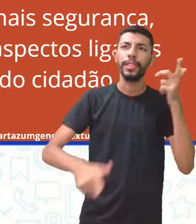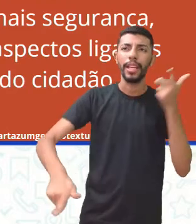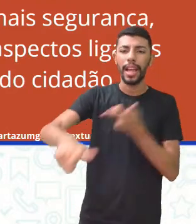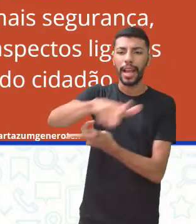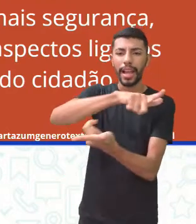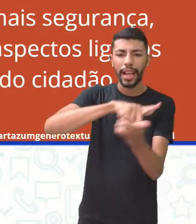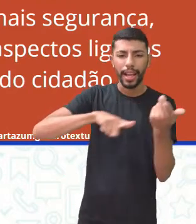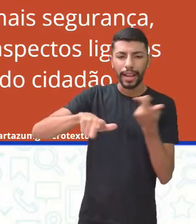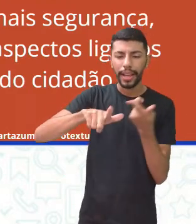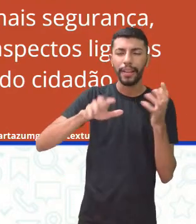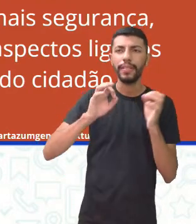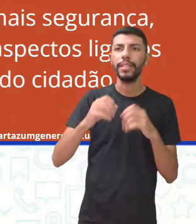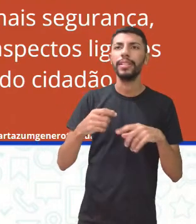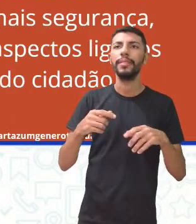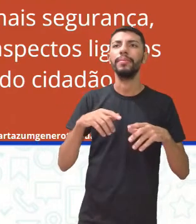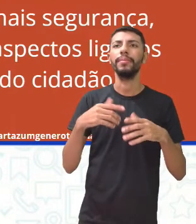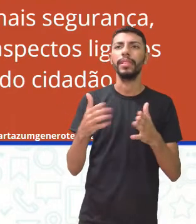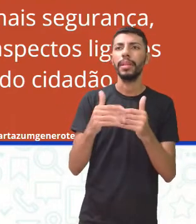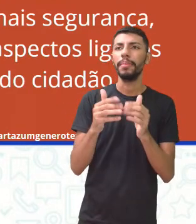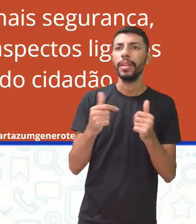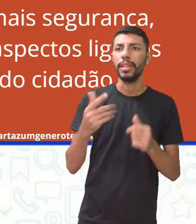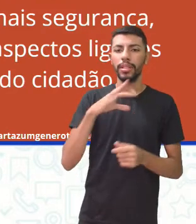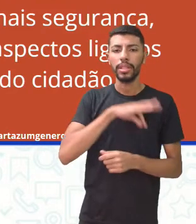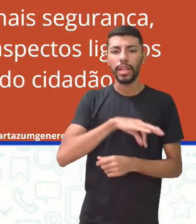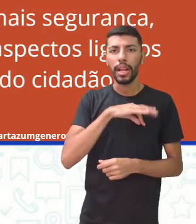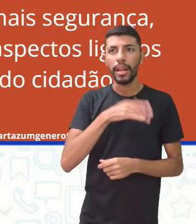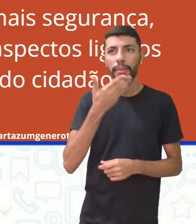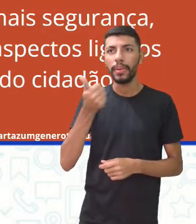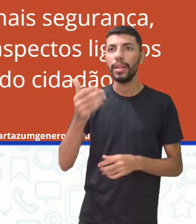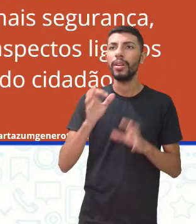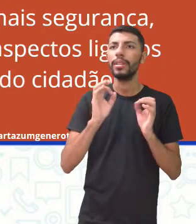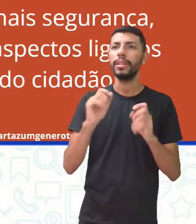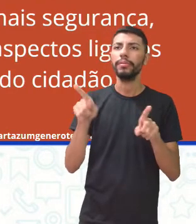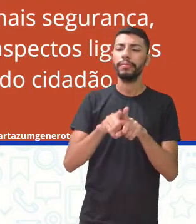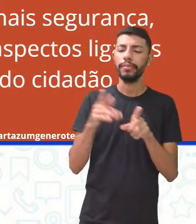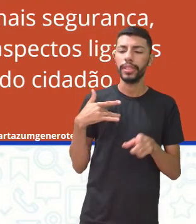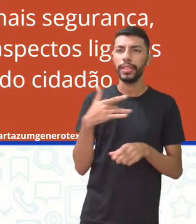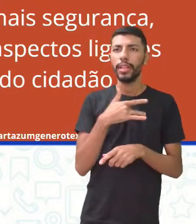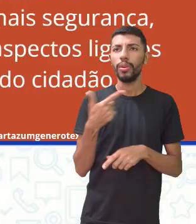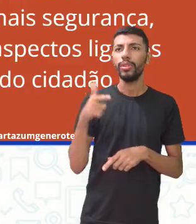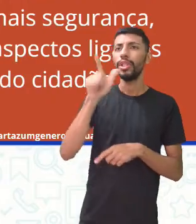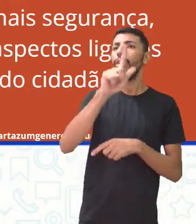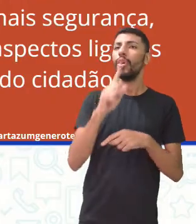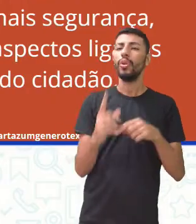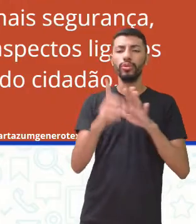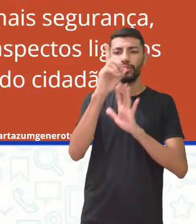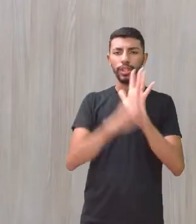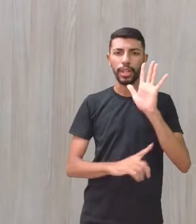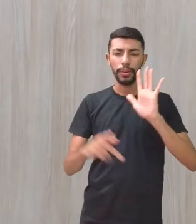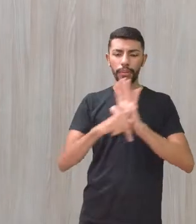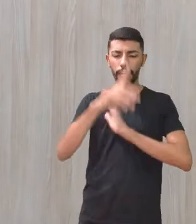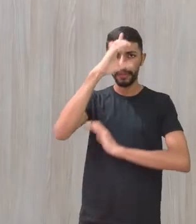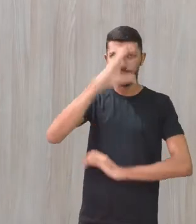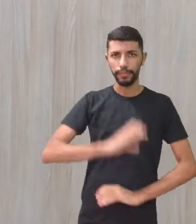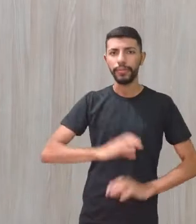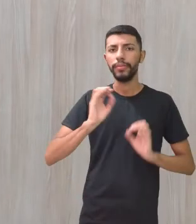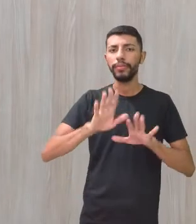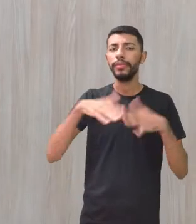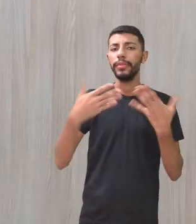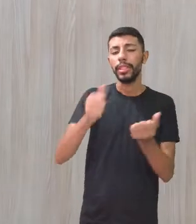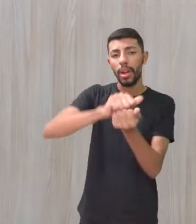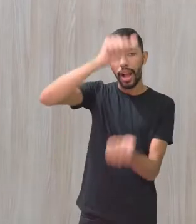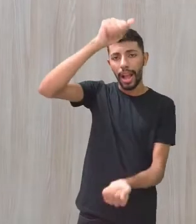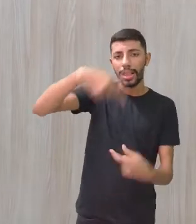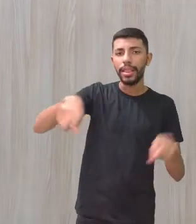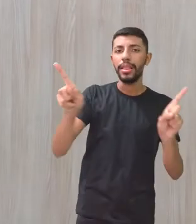melhorias salariais, clamando por mais segurança, saúde e outros aspectos ligados aos direitos do cidadão. Então, o cartaz, ele também